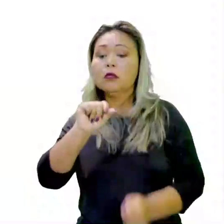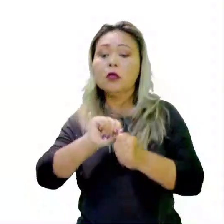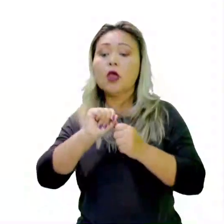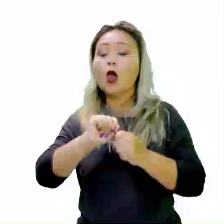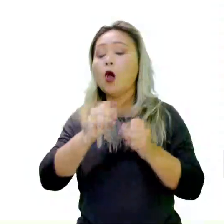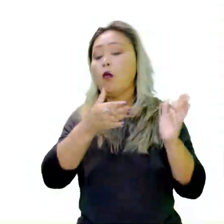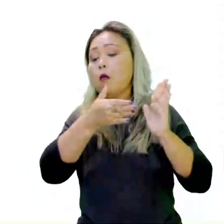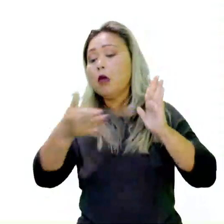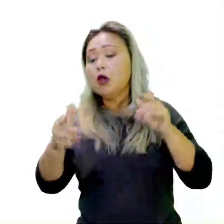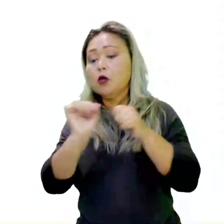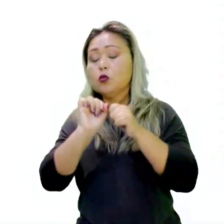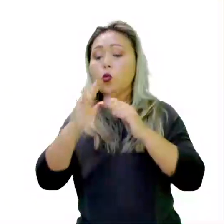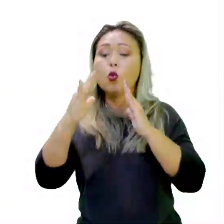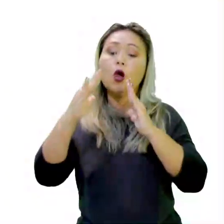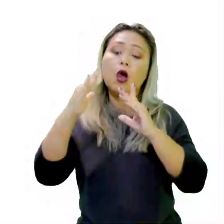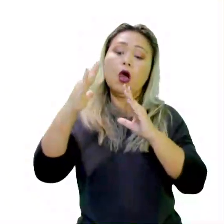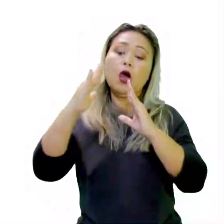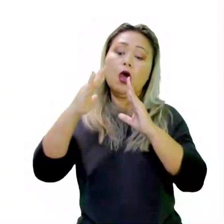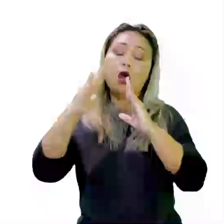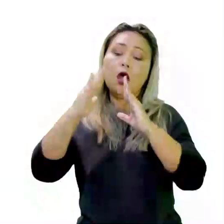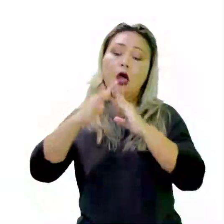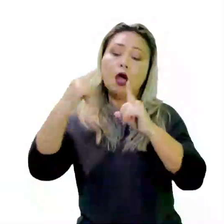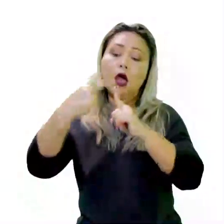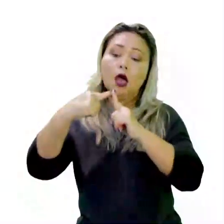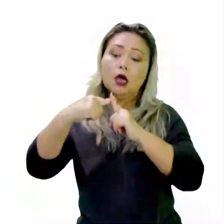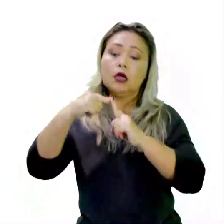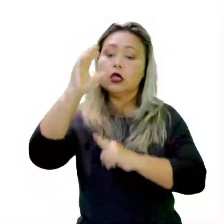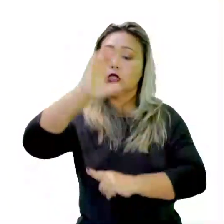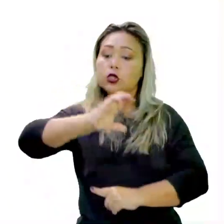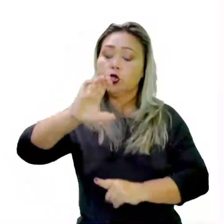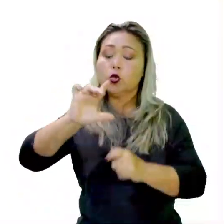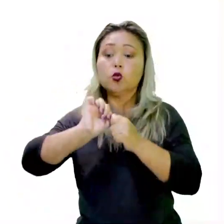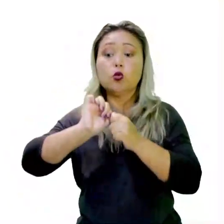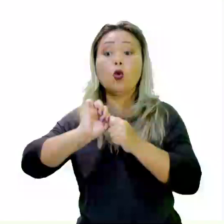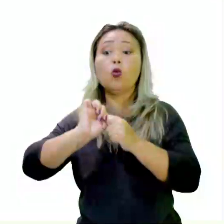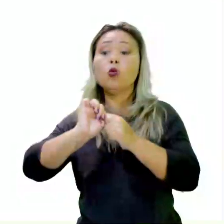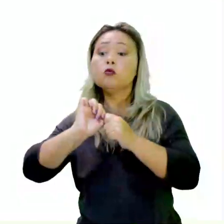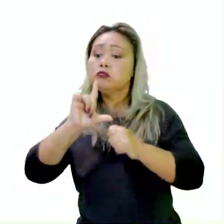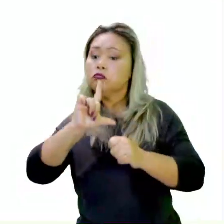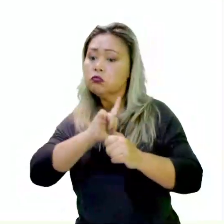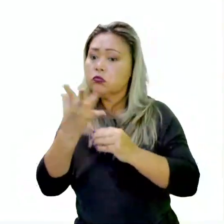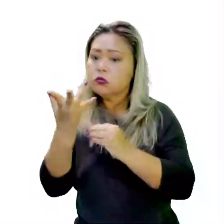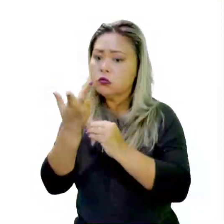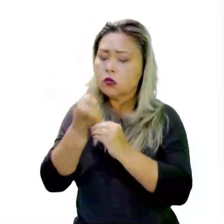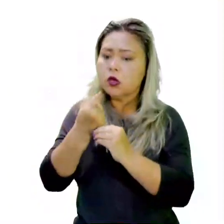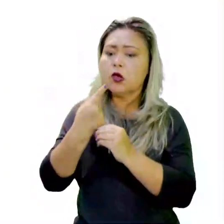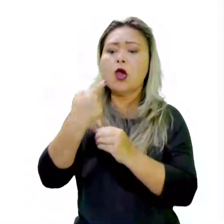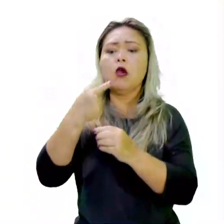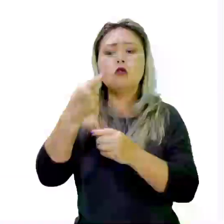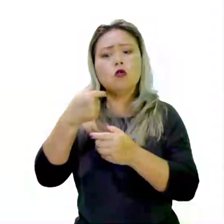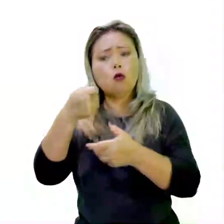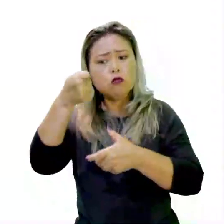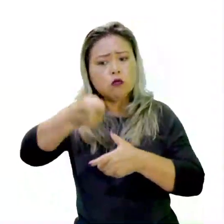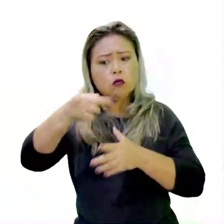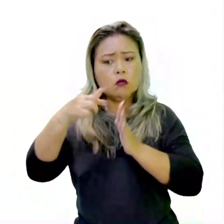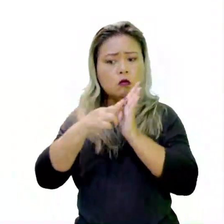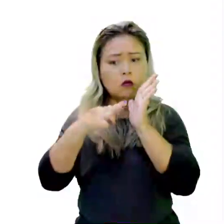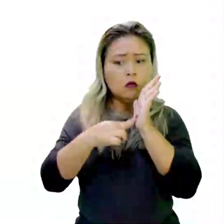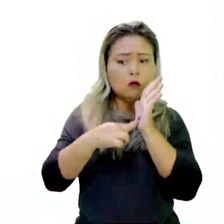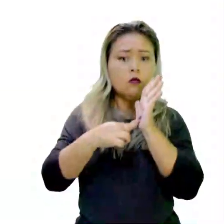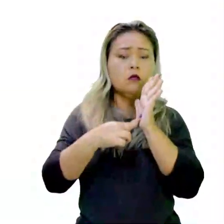a Igreja Católica dominou totalmente as artes e colocou as suas regras,